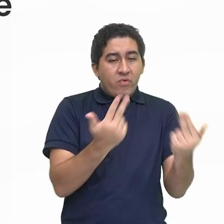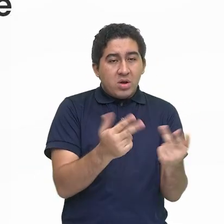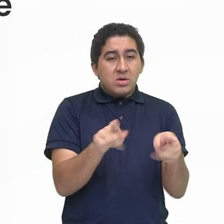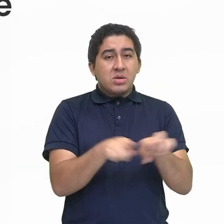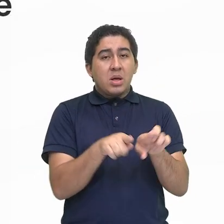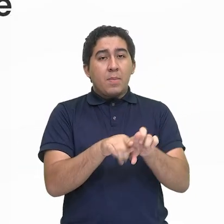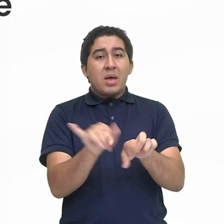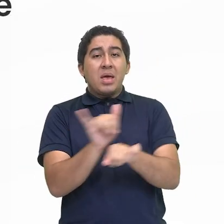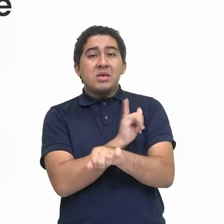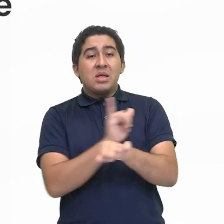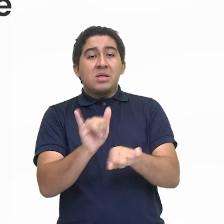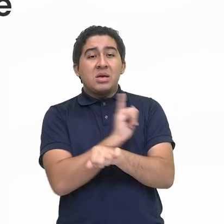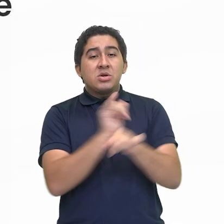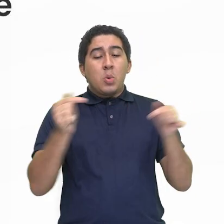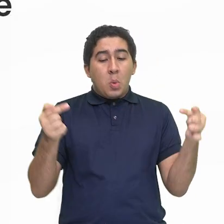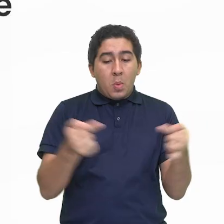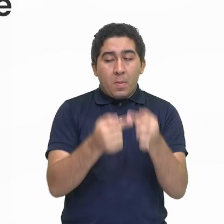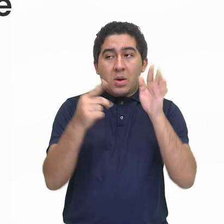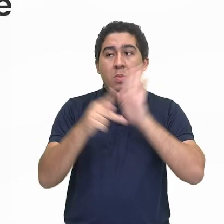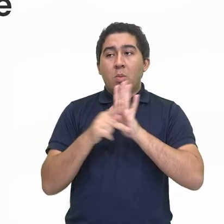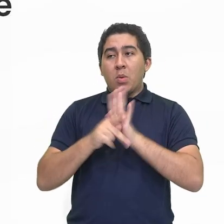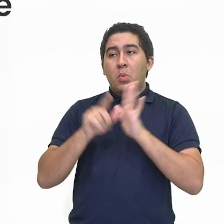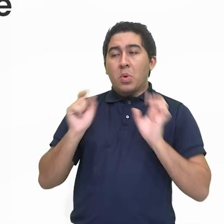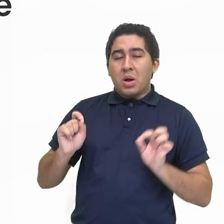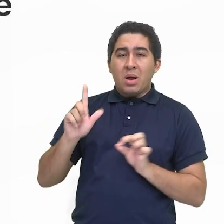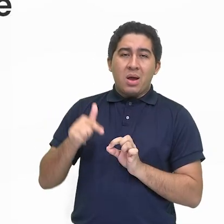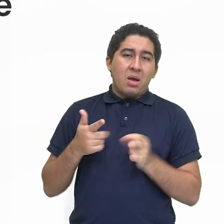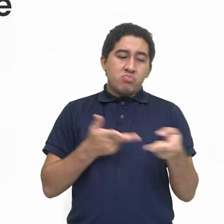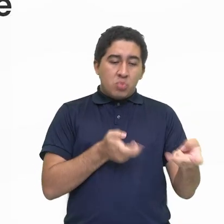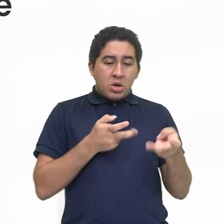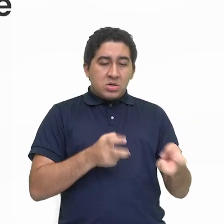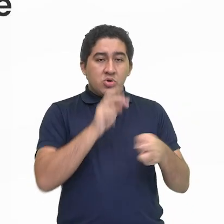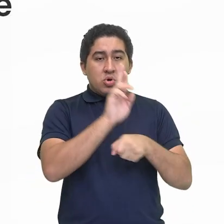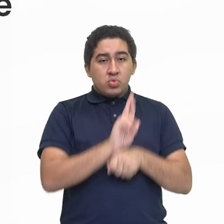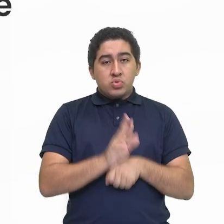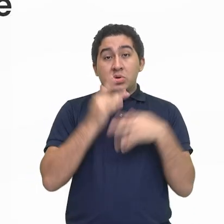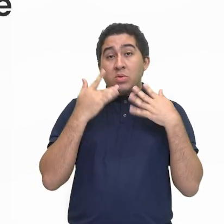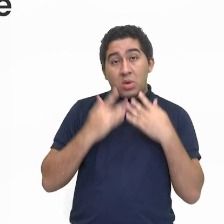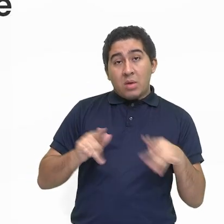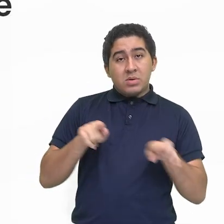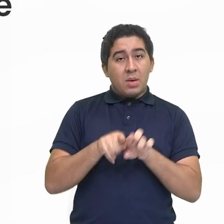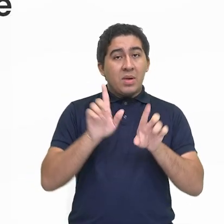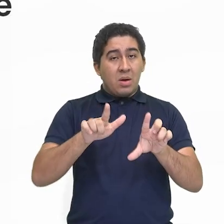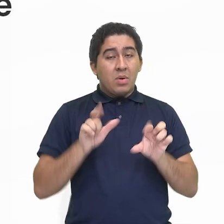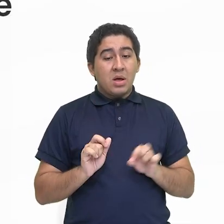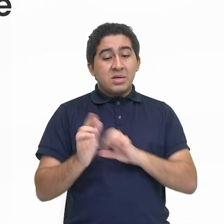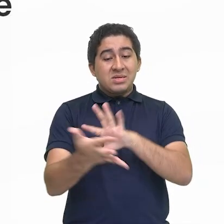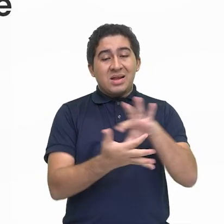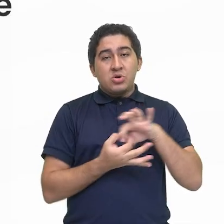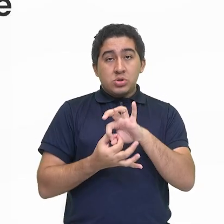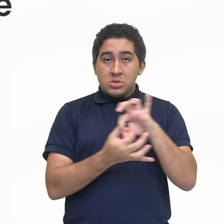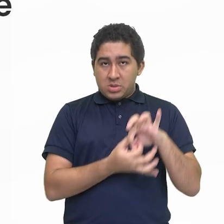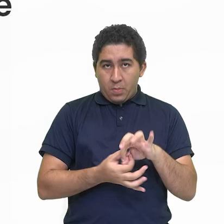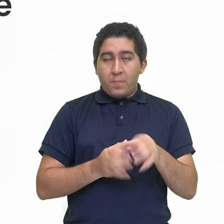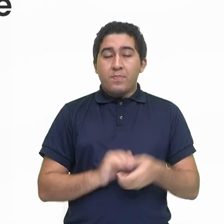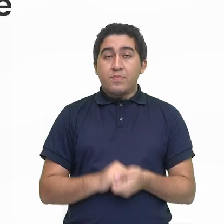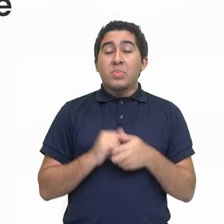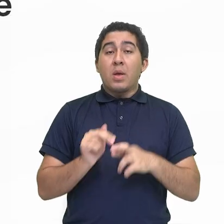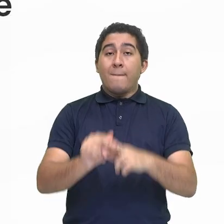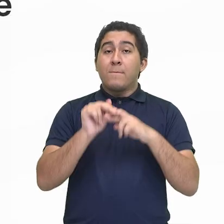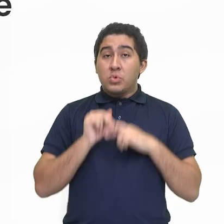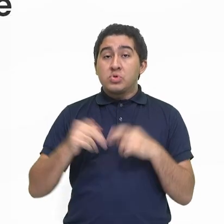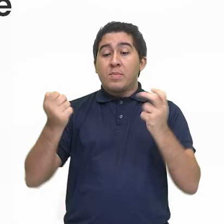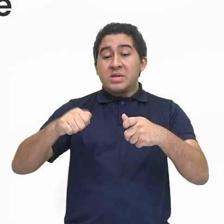estratégica no que tange ali a exploração de recursos naturais, a chamada internacionalização. Por isso,